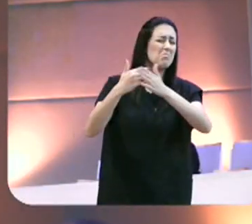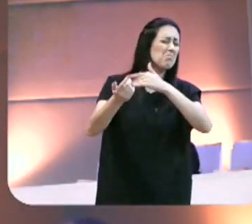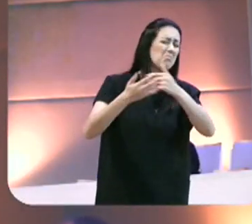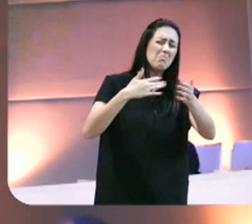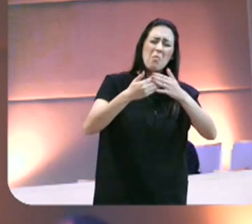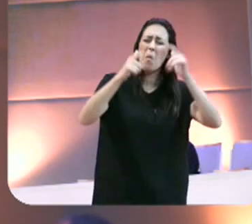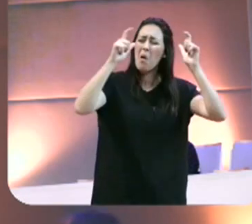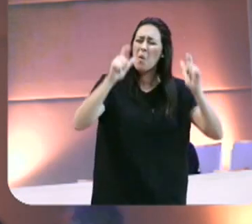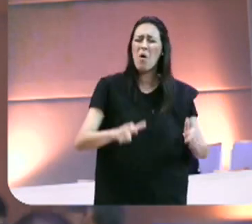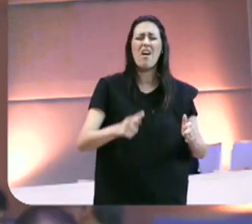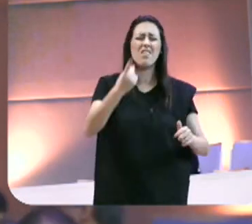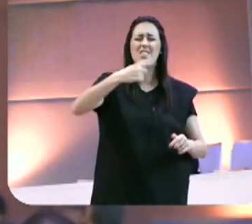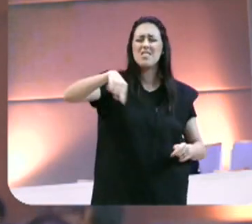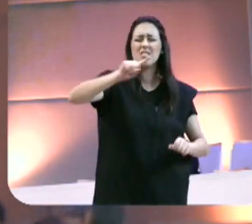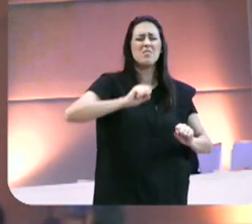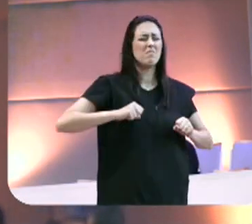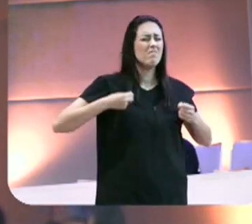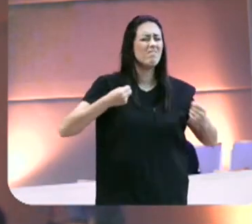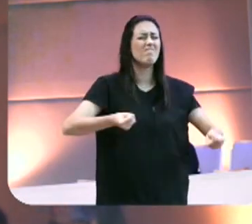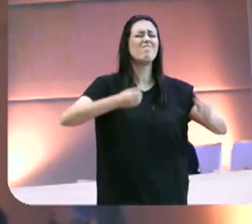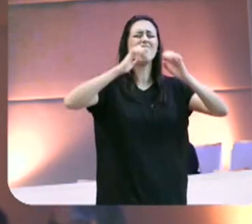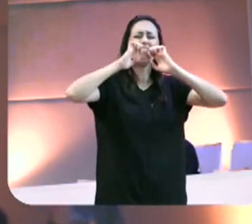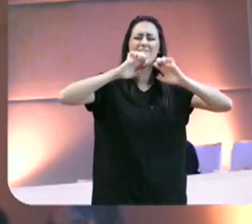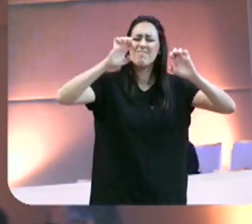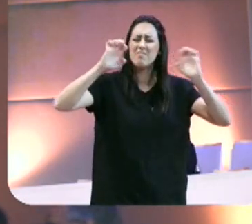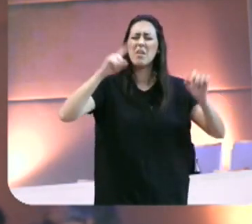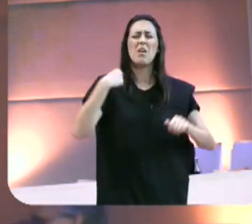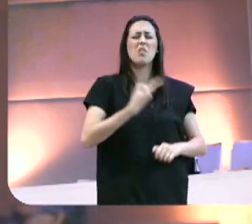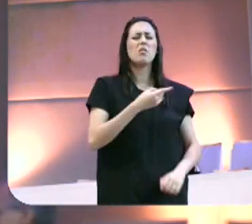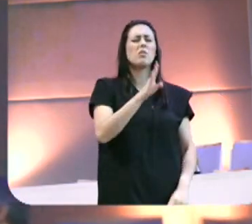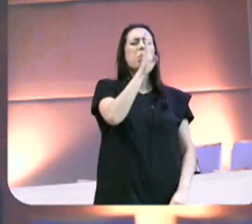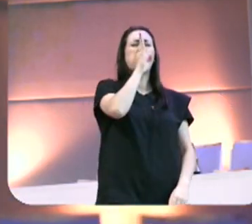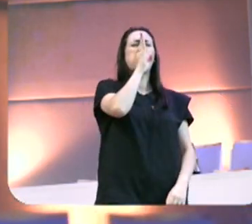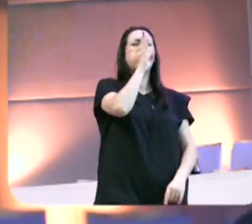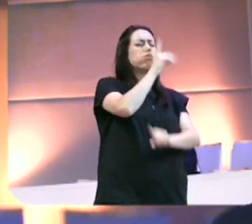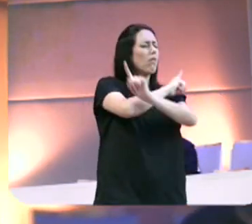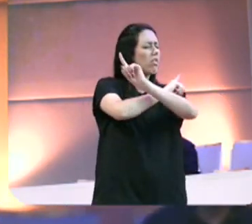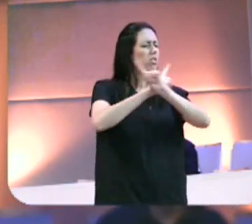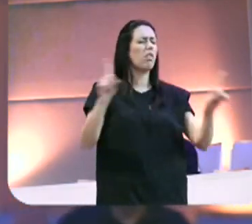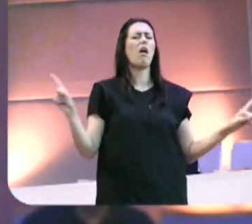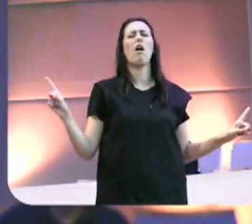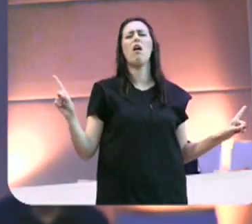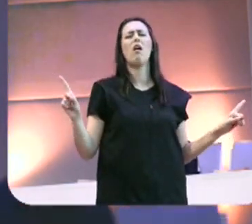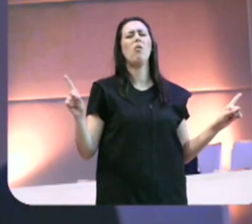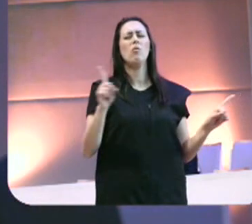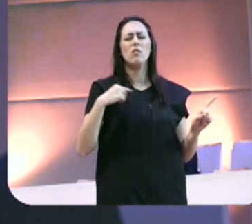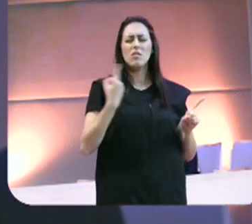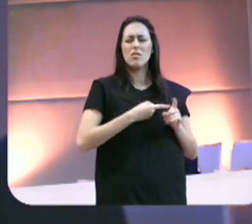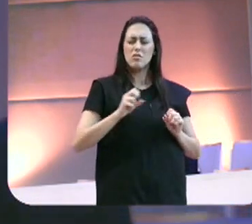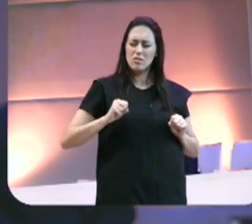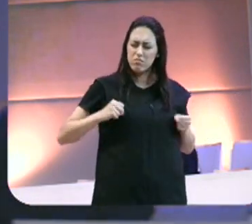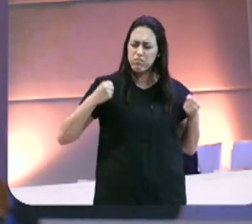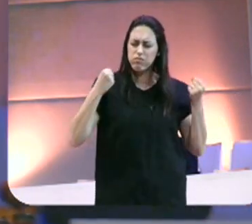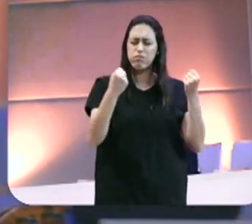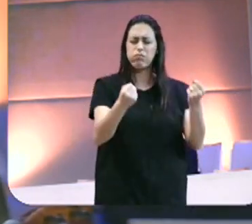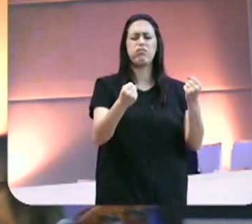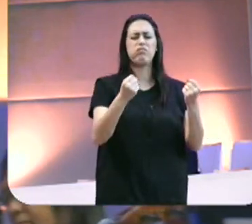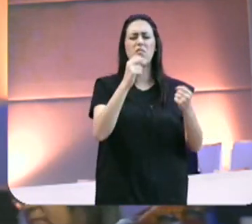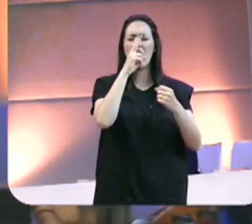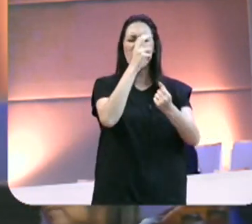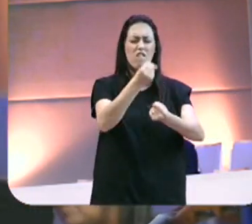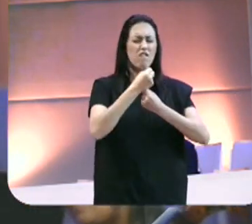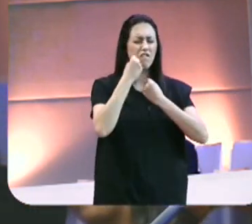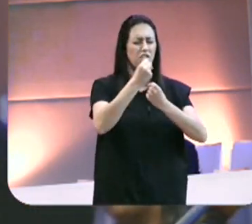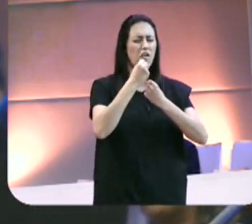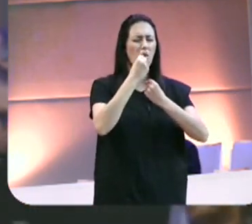igreja a pregar o Evangelho, e que nós não nos calemos, mas com toda a ousadia e com todas as nossas